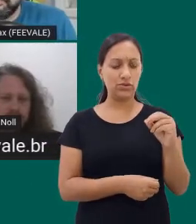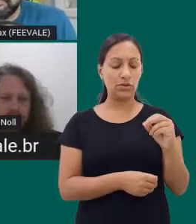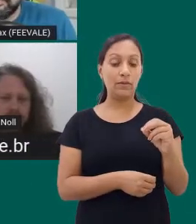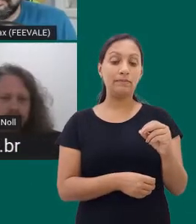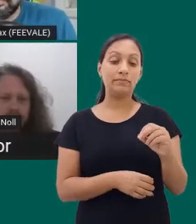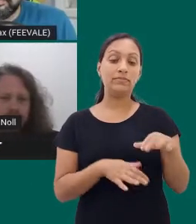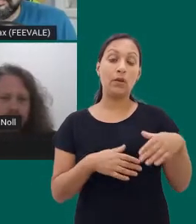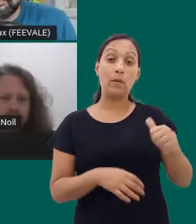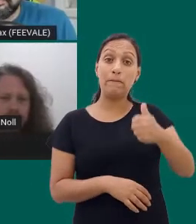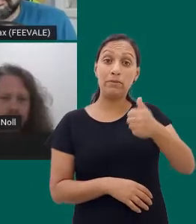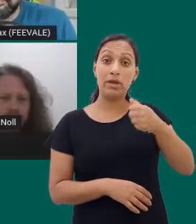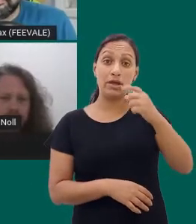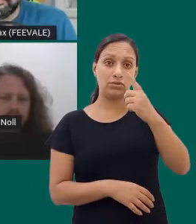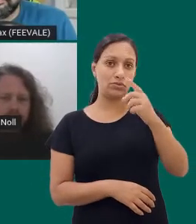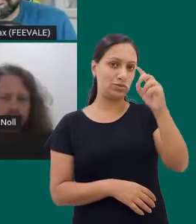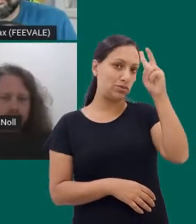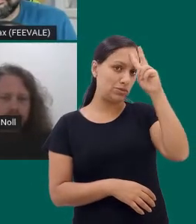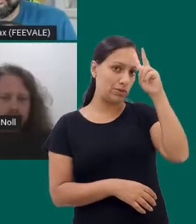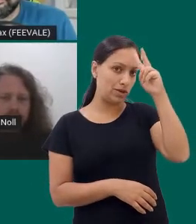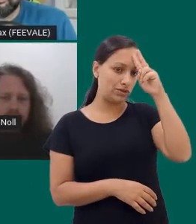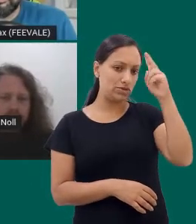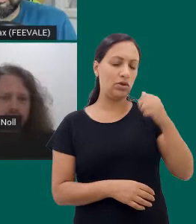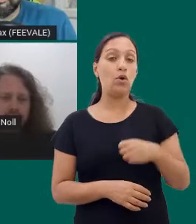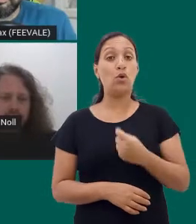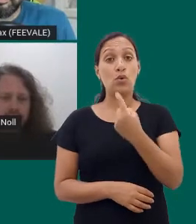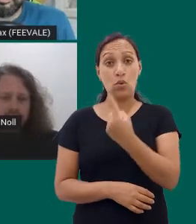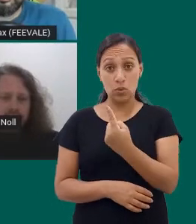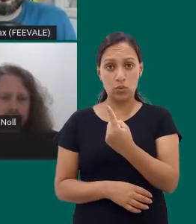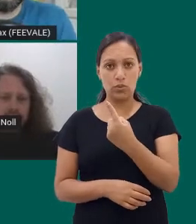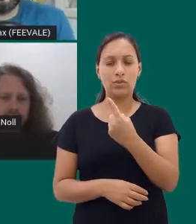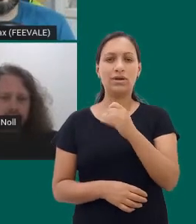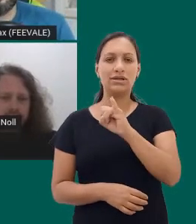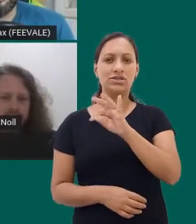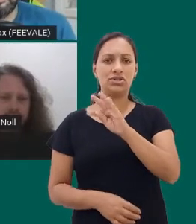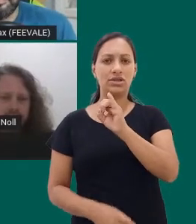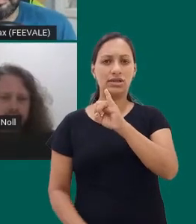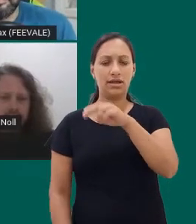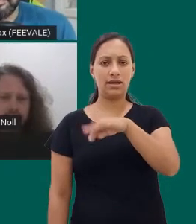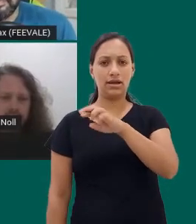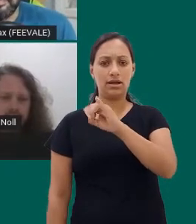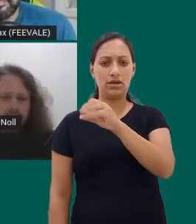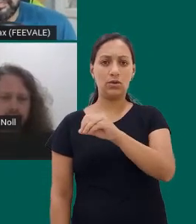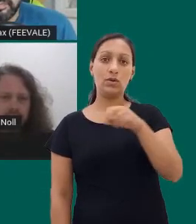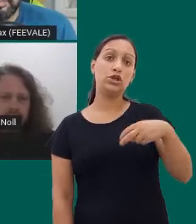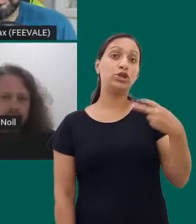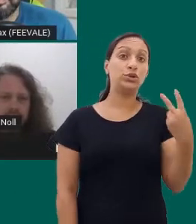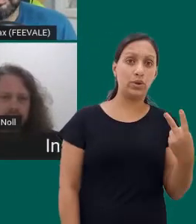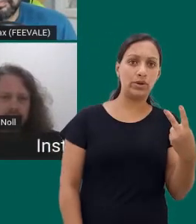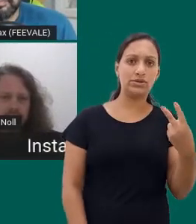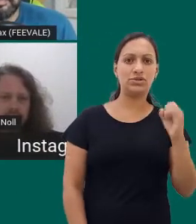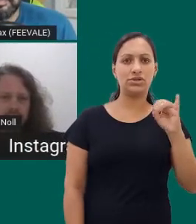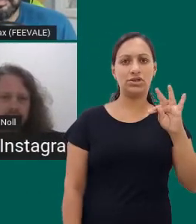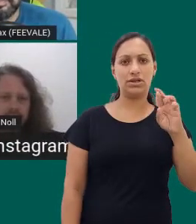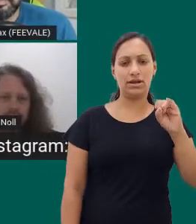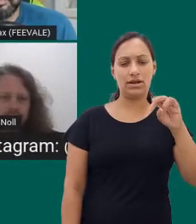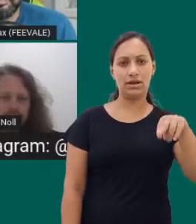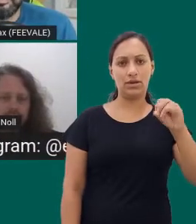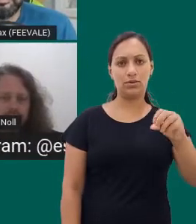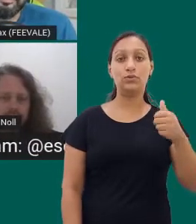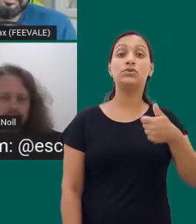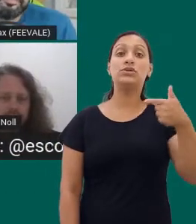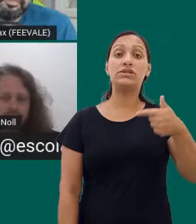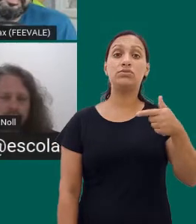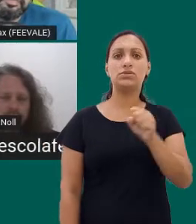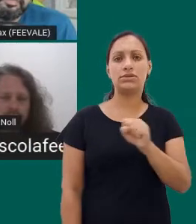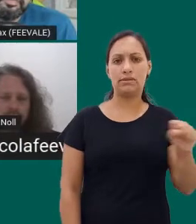médio, então, com 1 itinerário no primeiro semestre e 2 itinerários no segundo semestre. 2021, nós tivemos, nesse